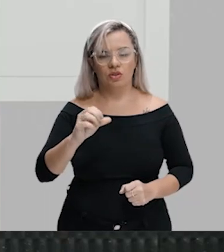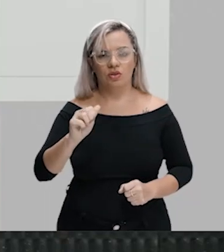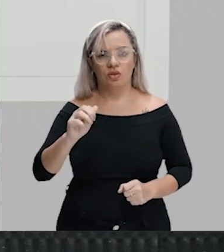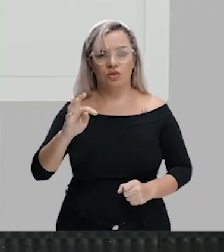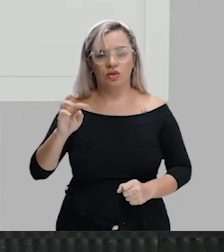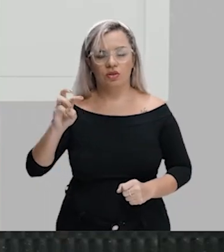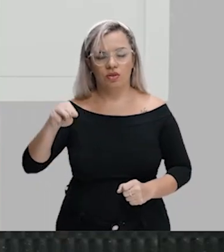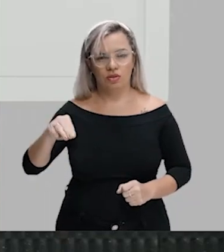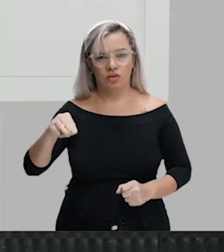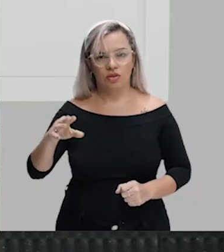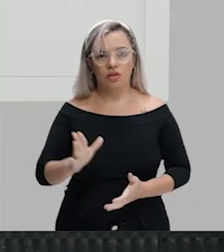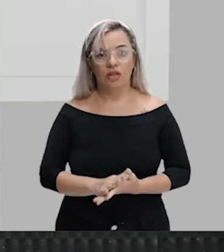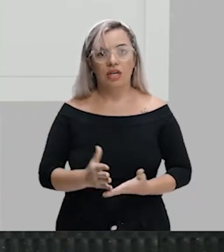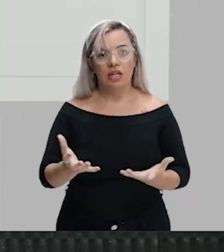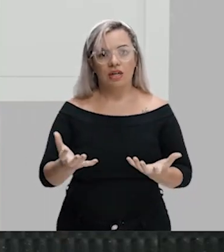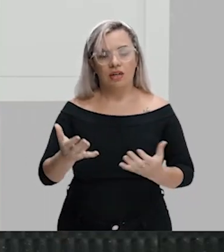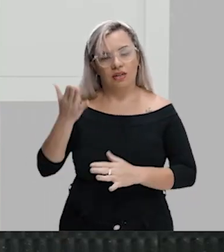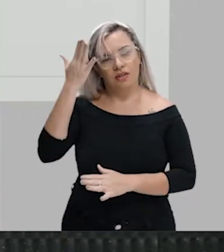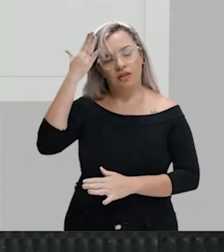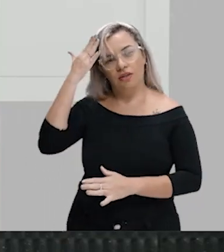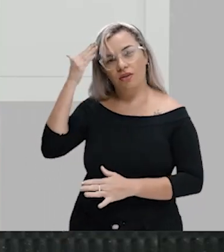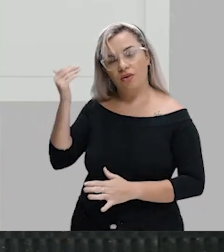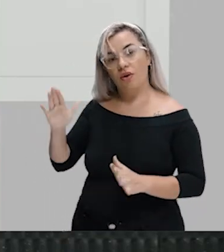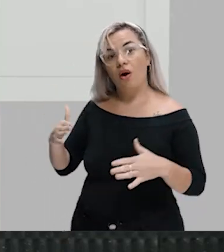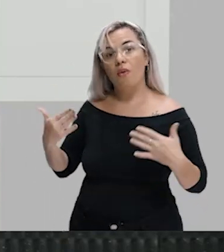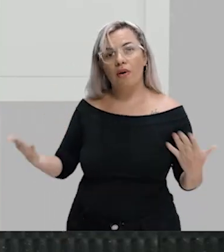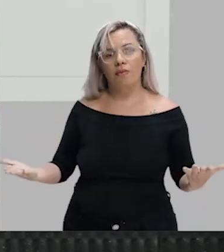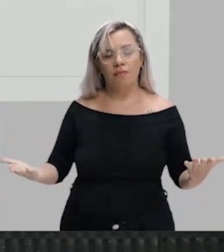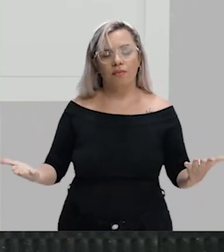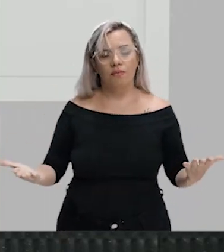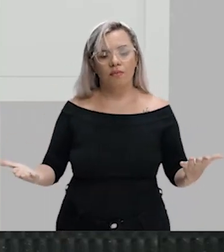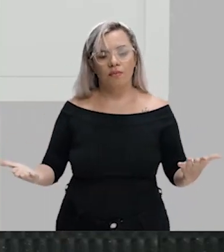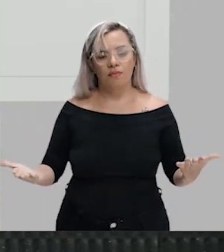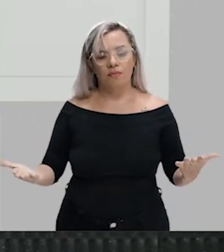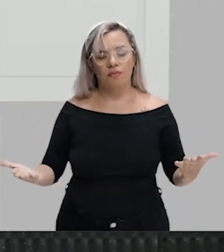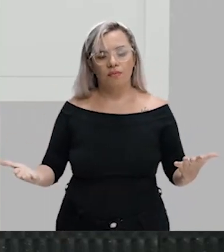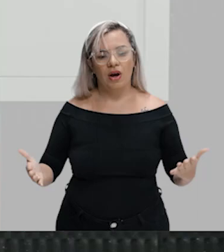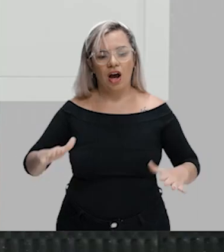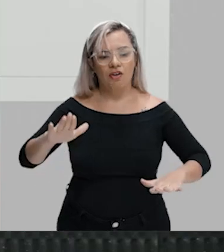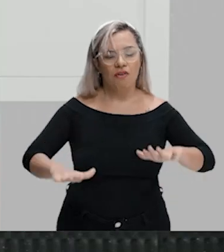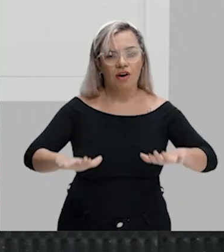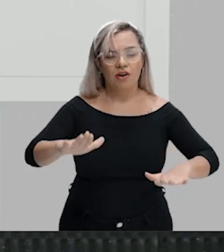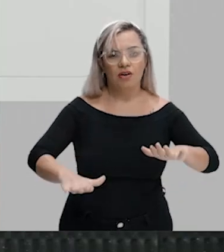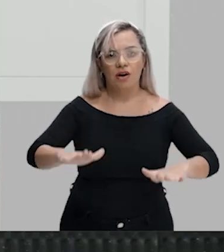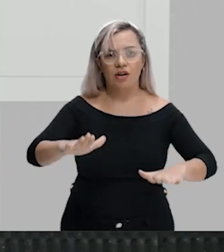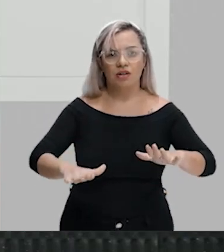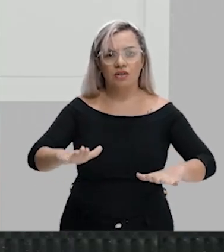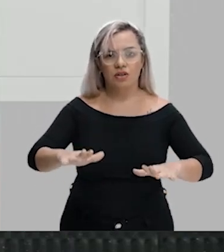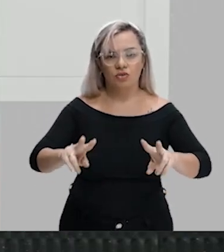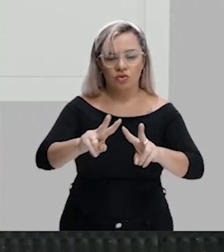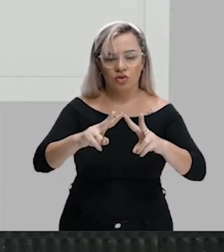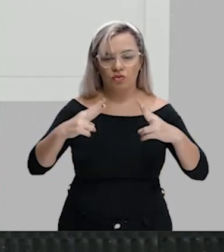ok? E quer saber qual é aqui a variação no seu volume.